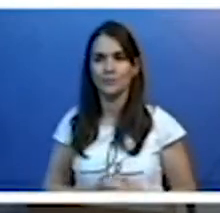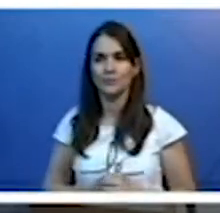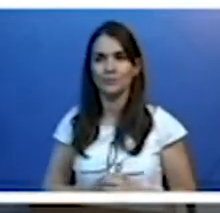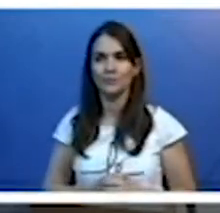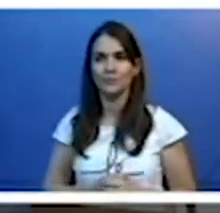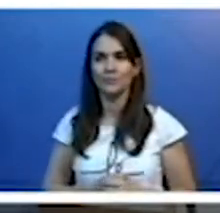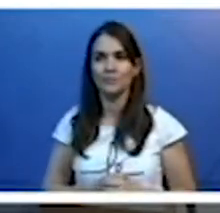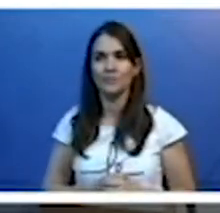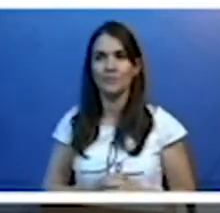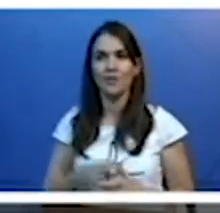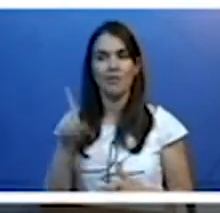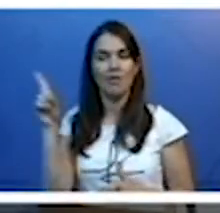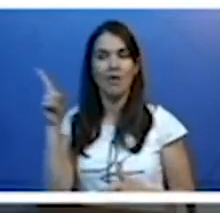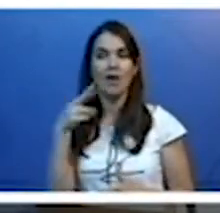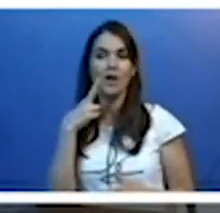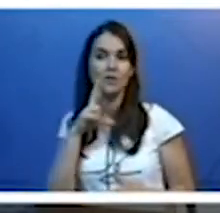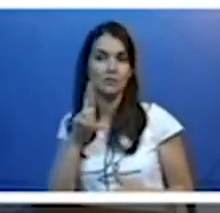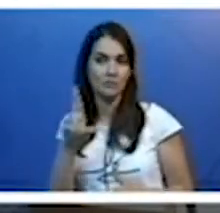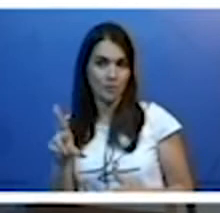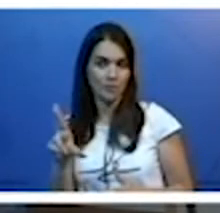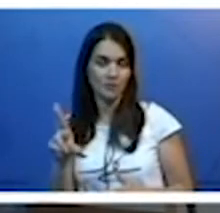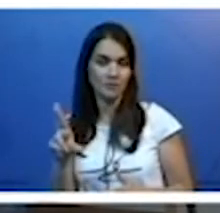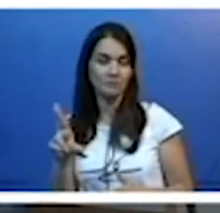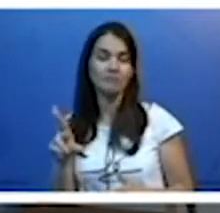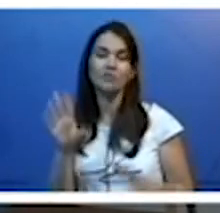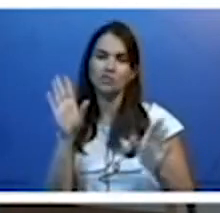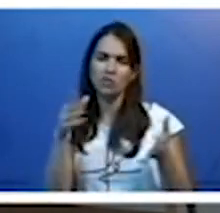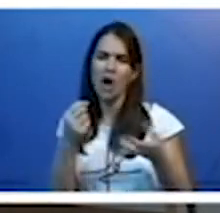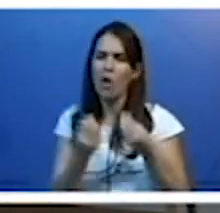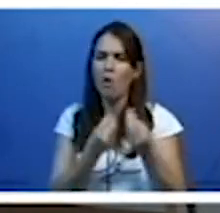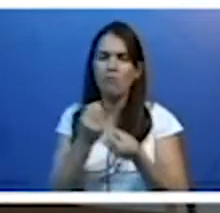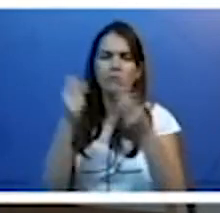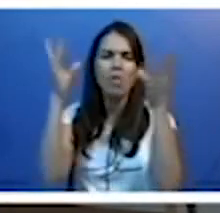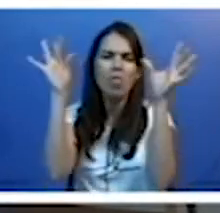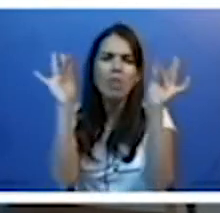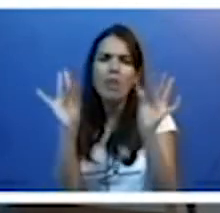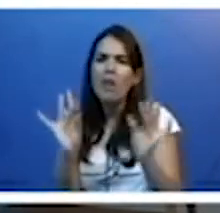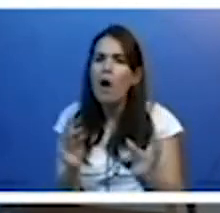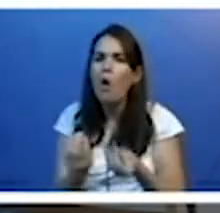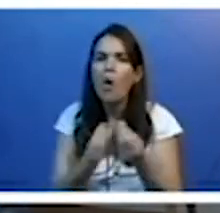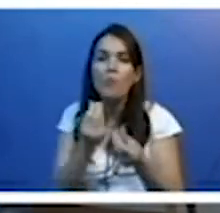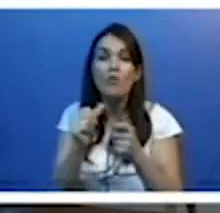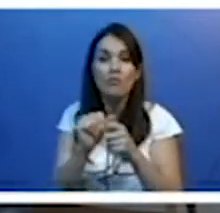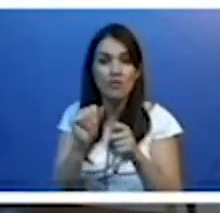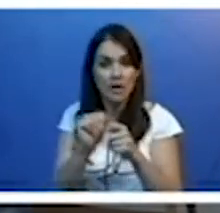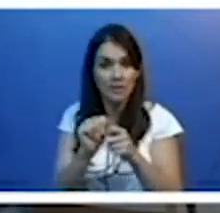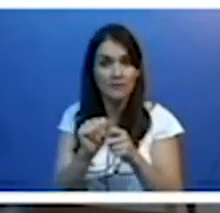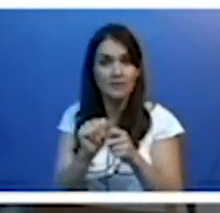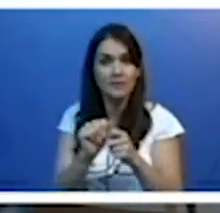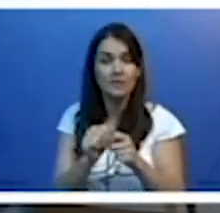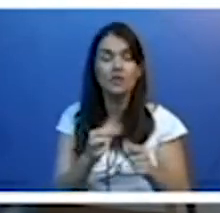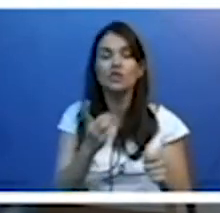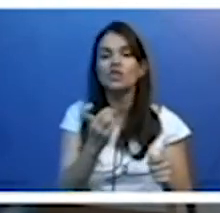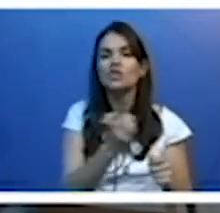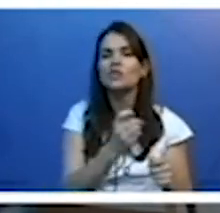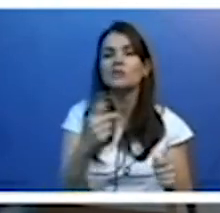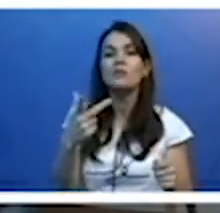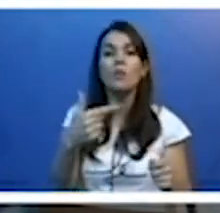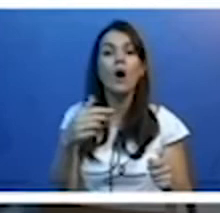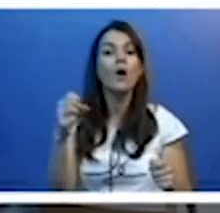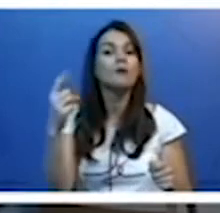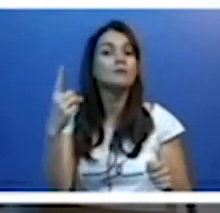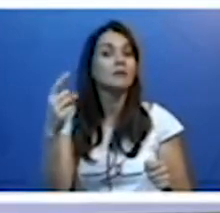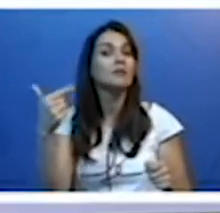resultado bonitinho, a nossa solução, x igual a 128,